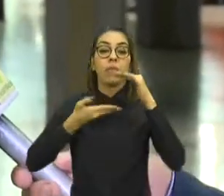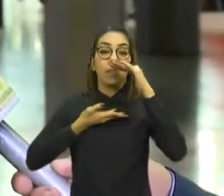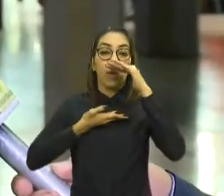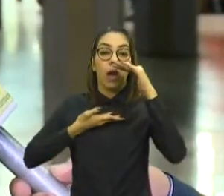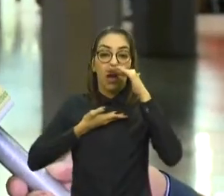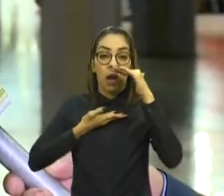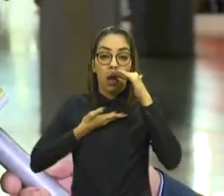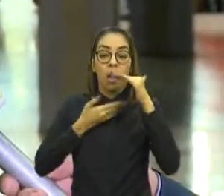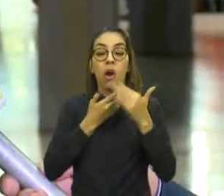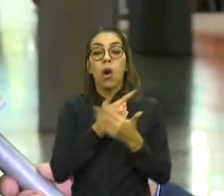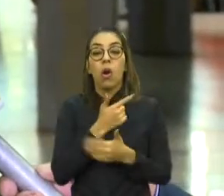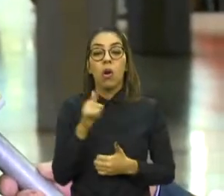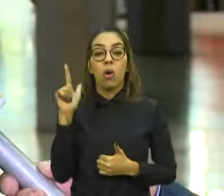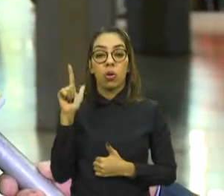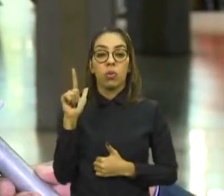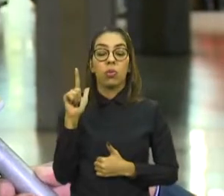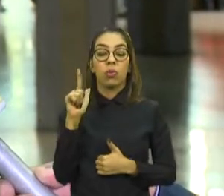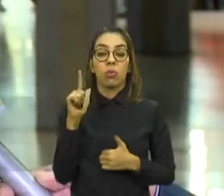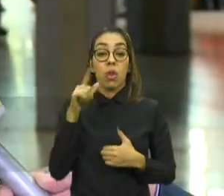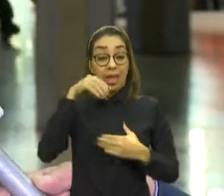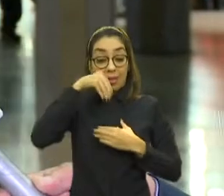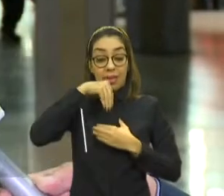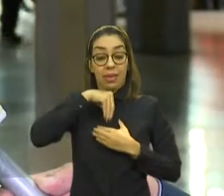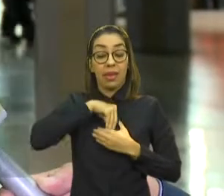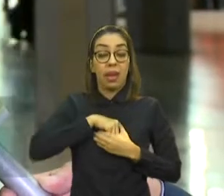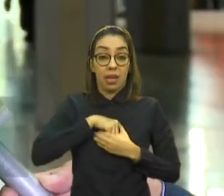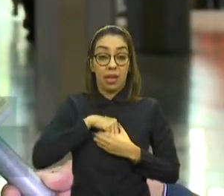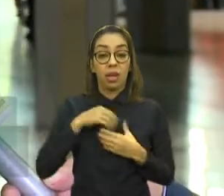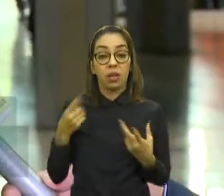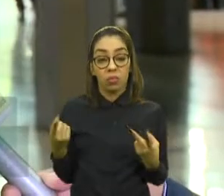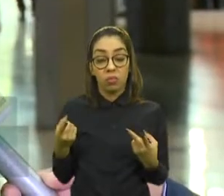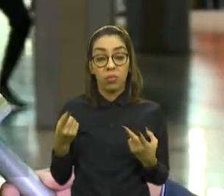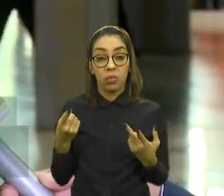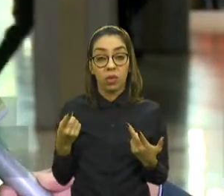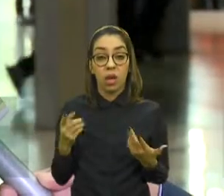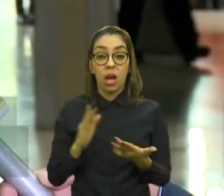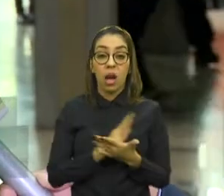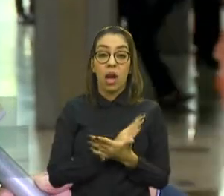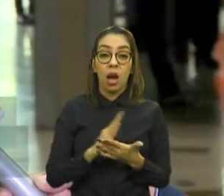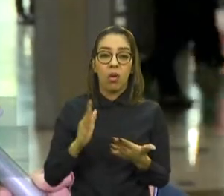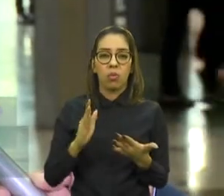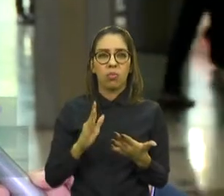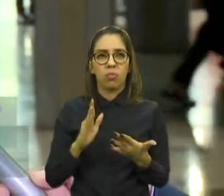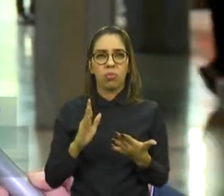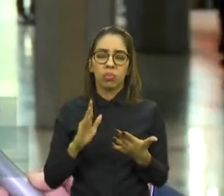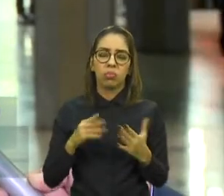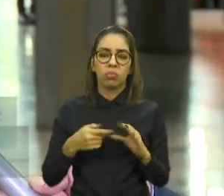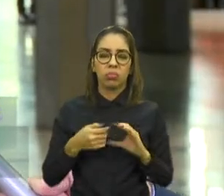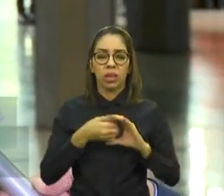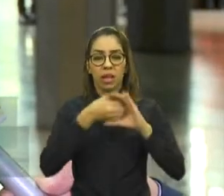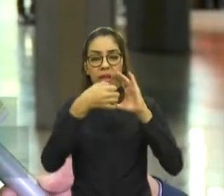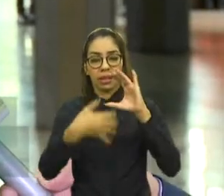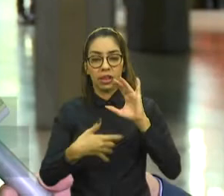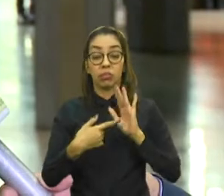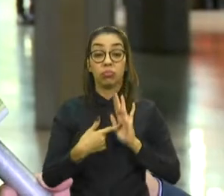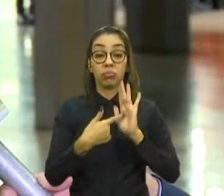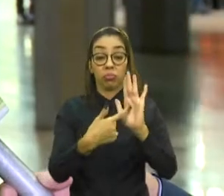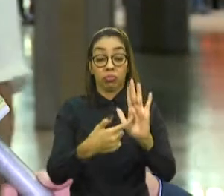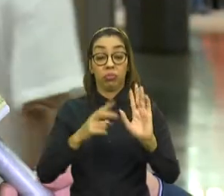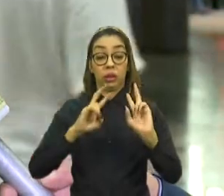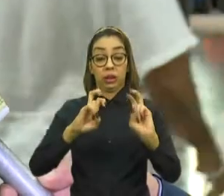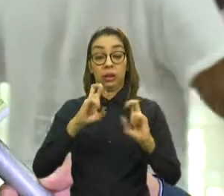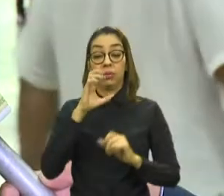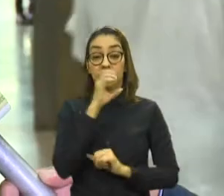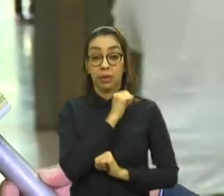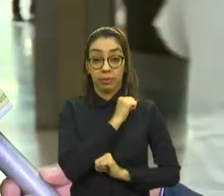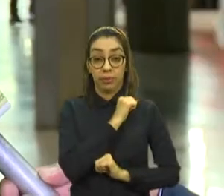trato respiratório inferior. Tá? Alguns causam sinais característicos, outros não. Alguns causam um